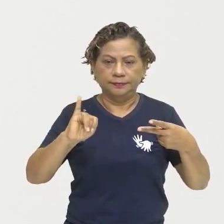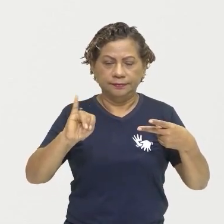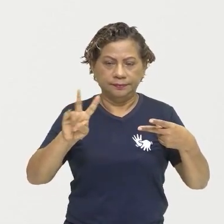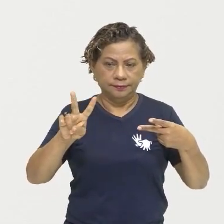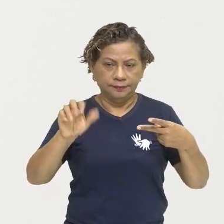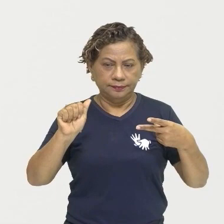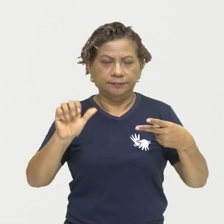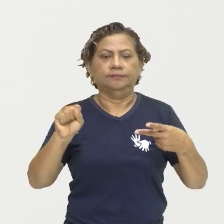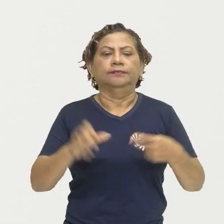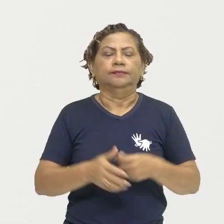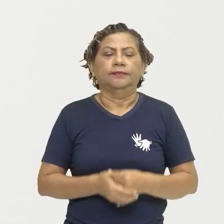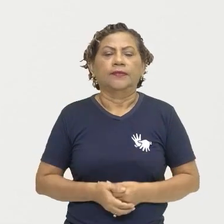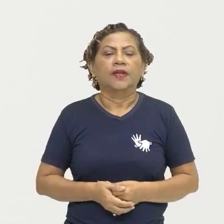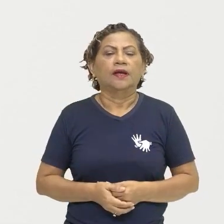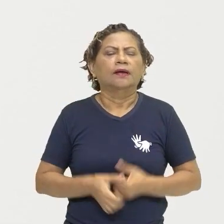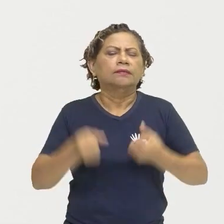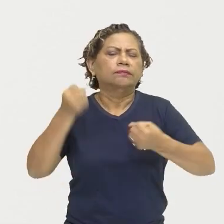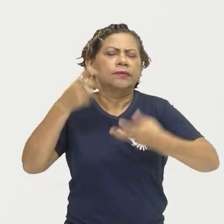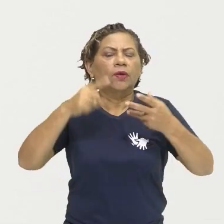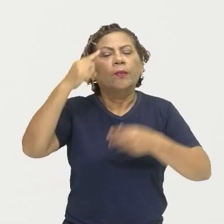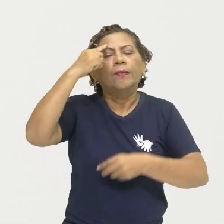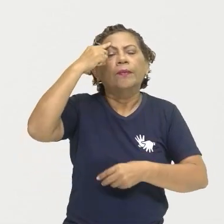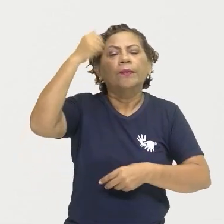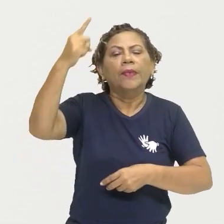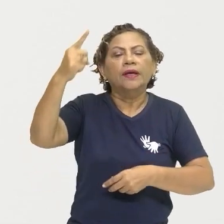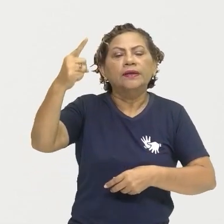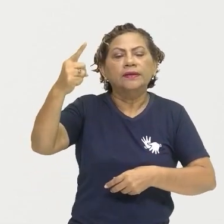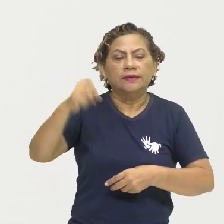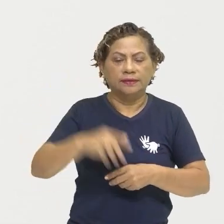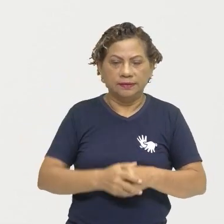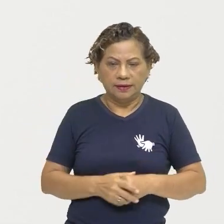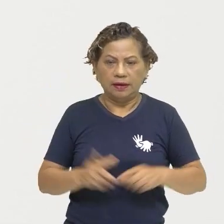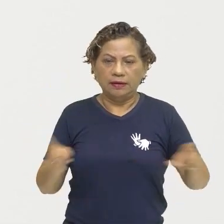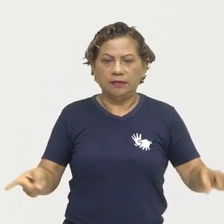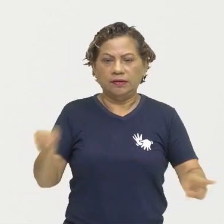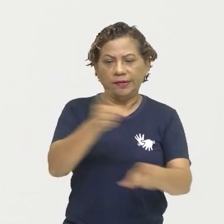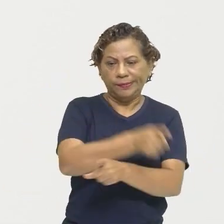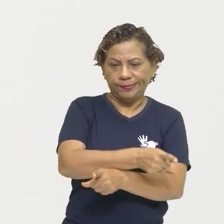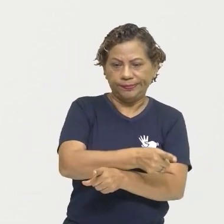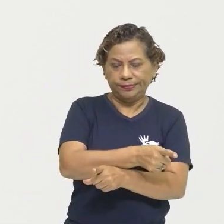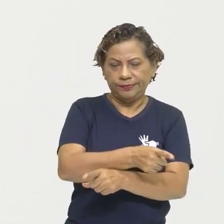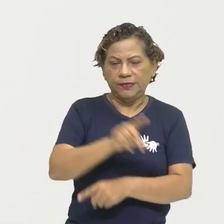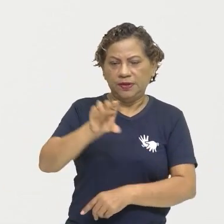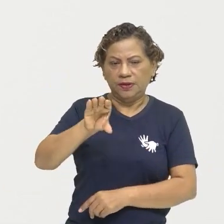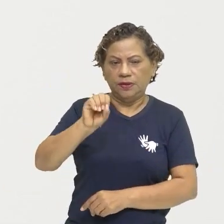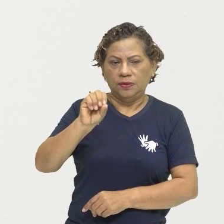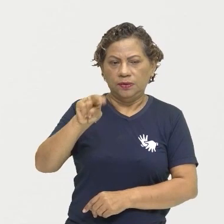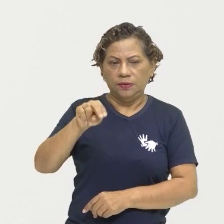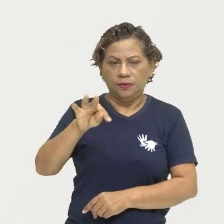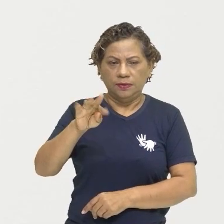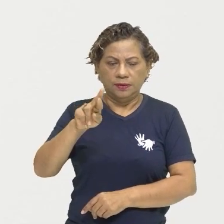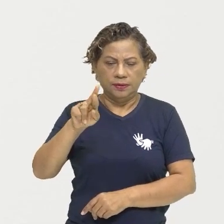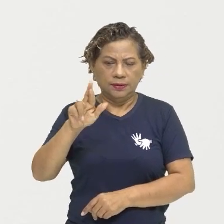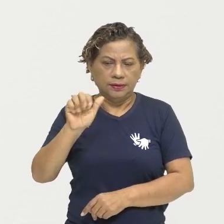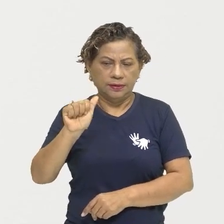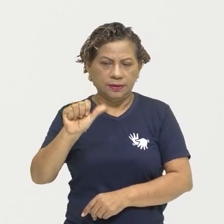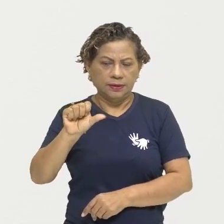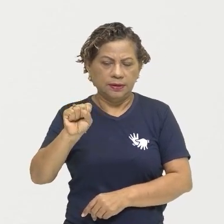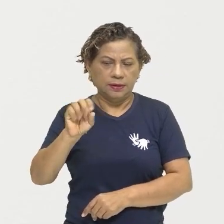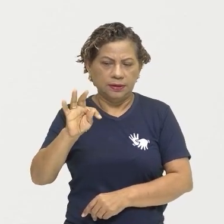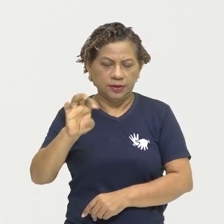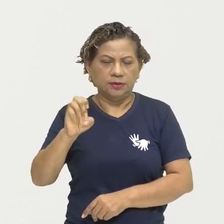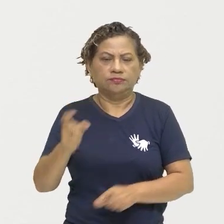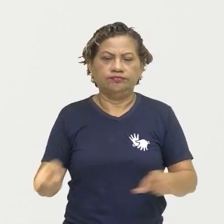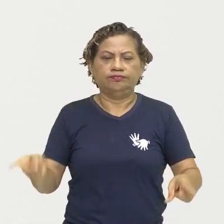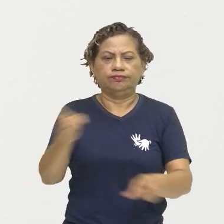compensação ou de contraste. Grave essa palavra, contraste, né? Adversidade,